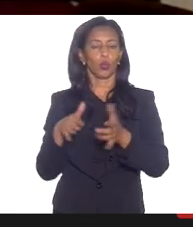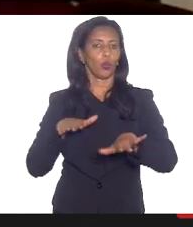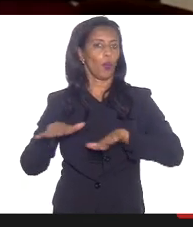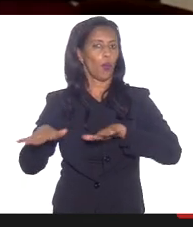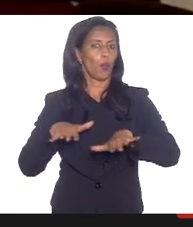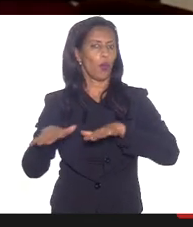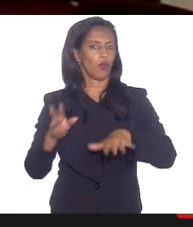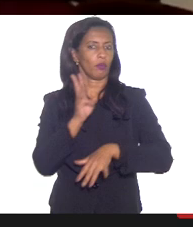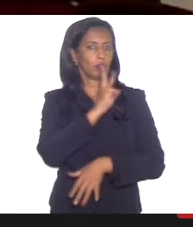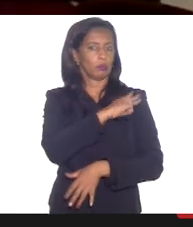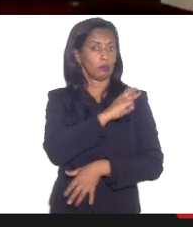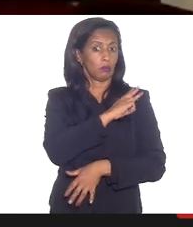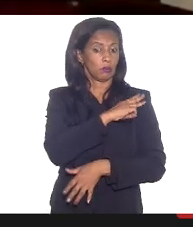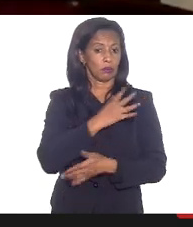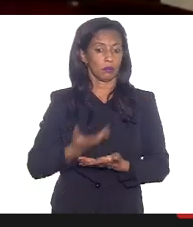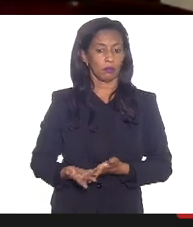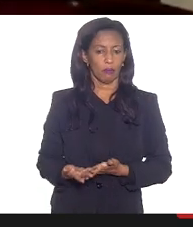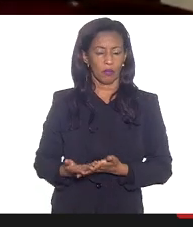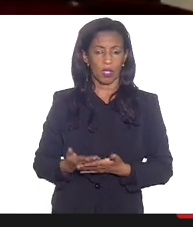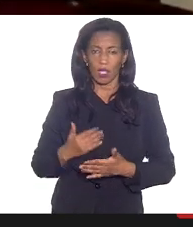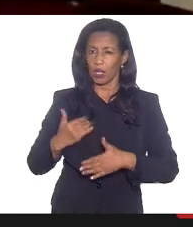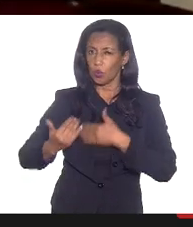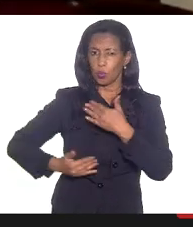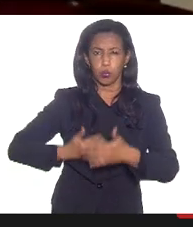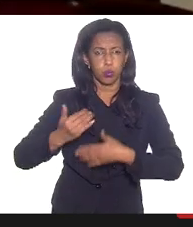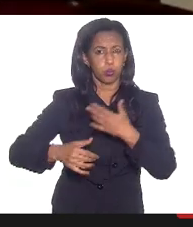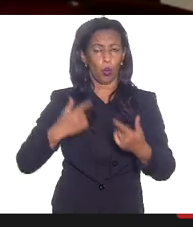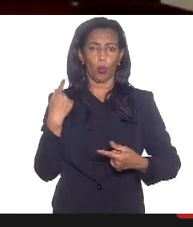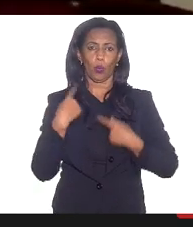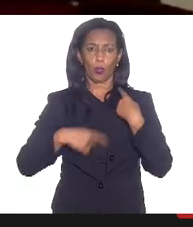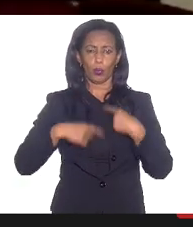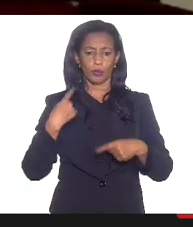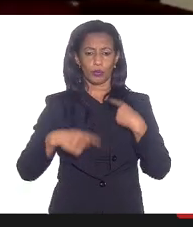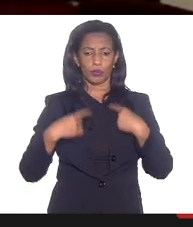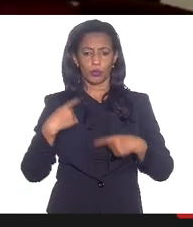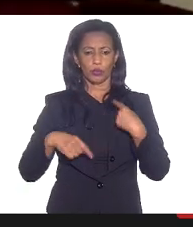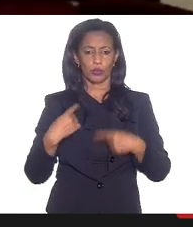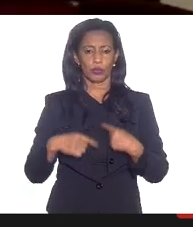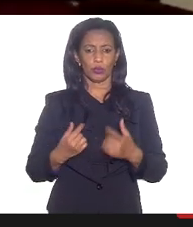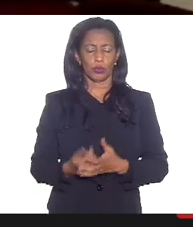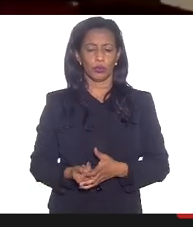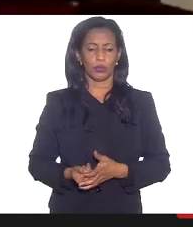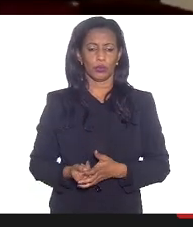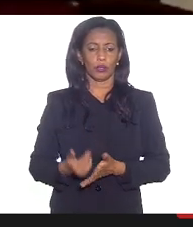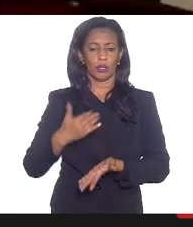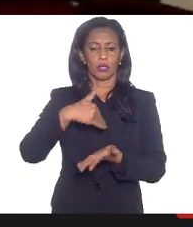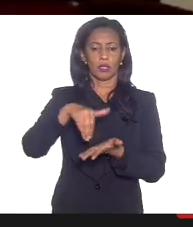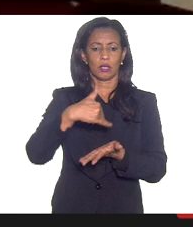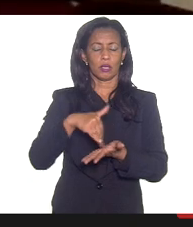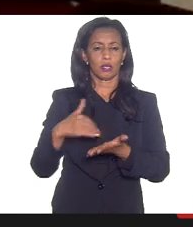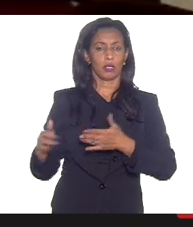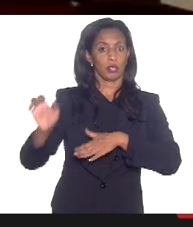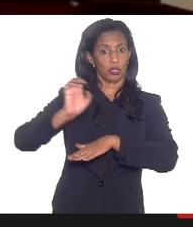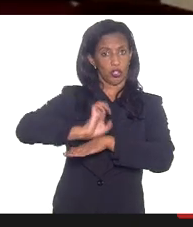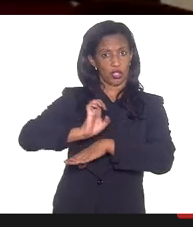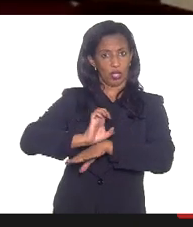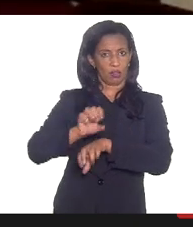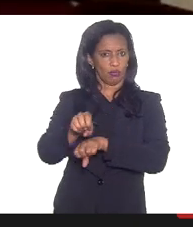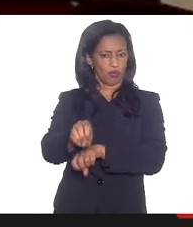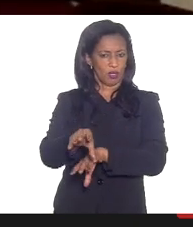ensino médio e como ocorreria, na verdade, essas discussões na Secretaria de Estado de